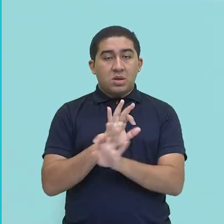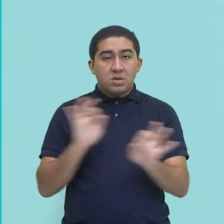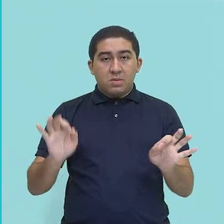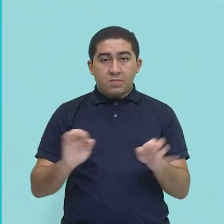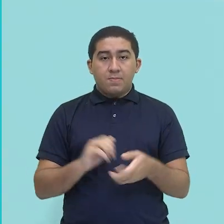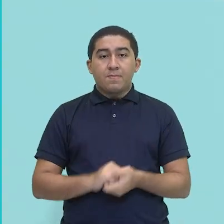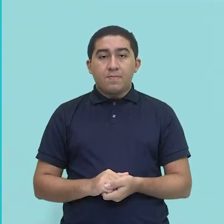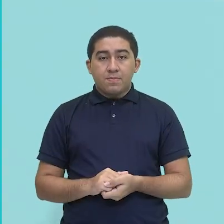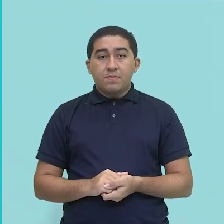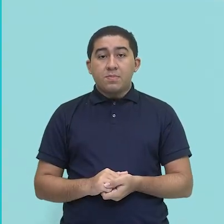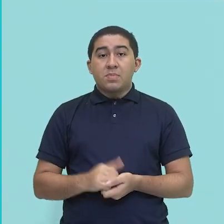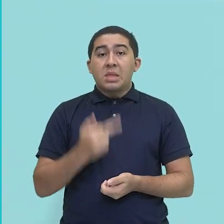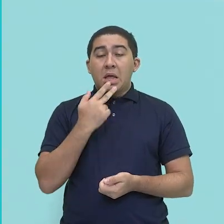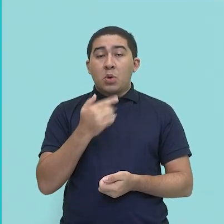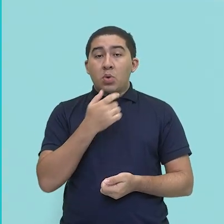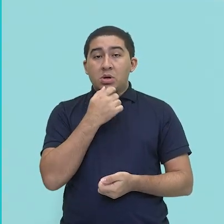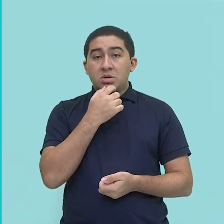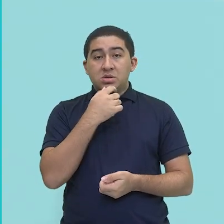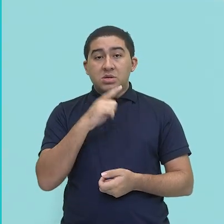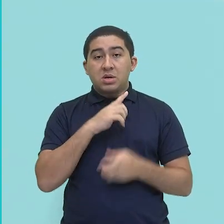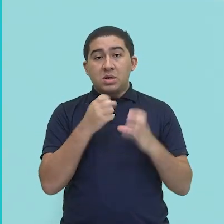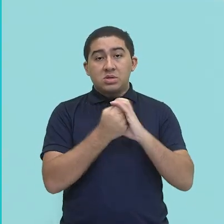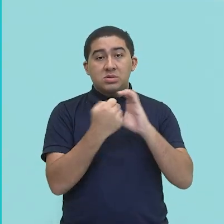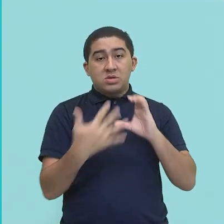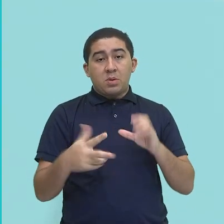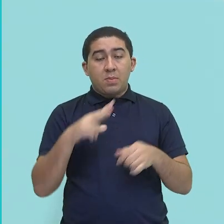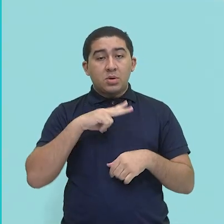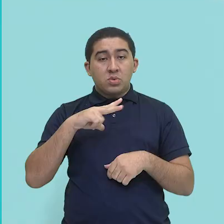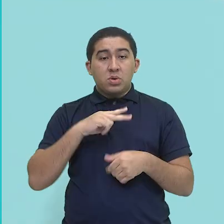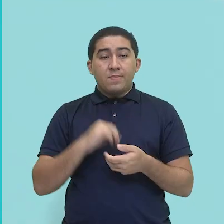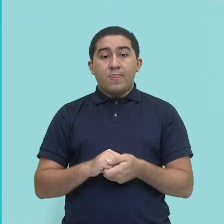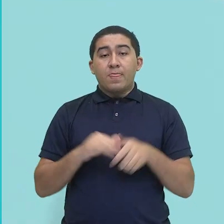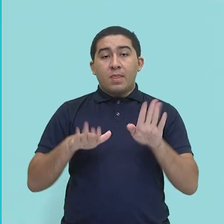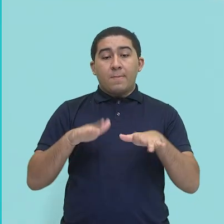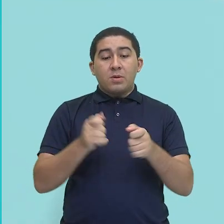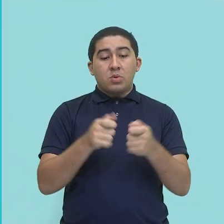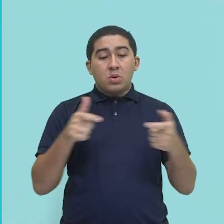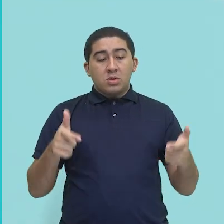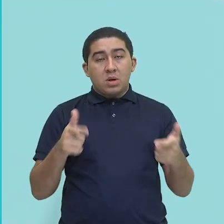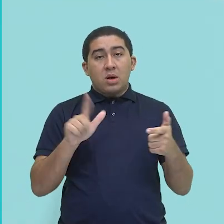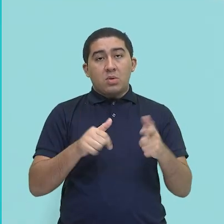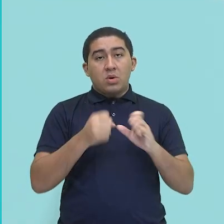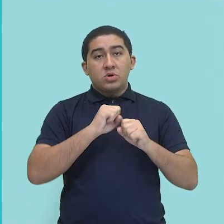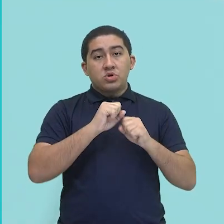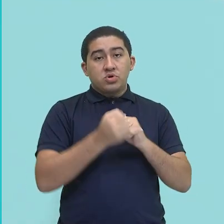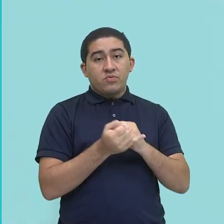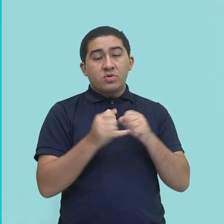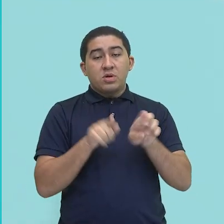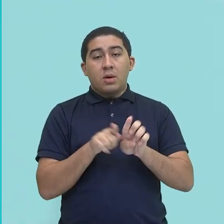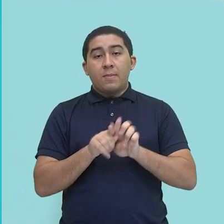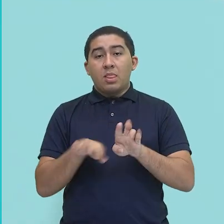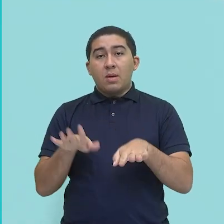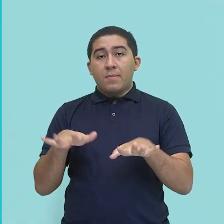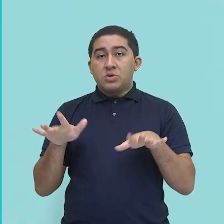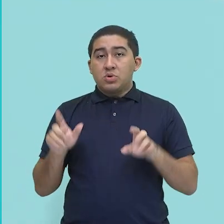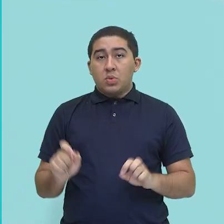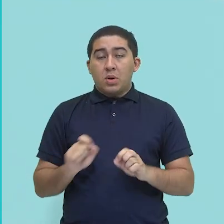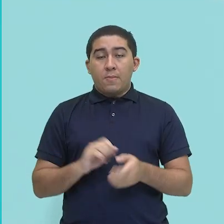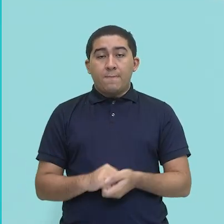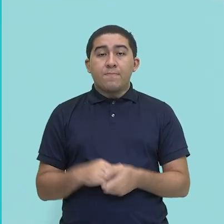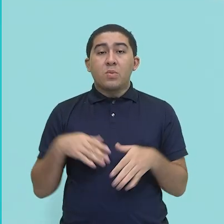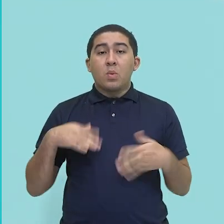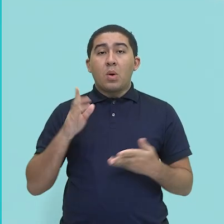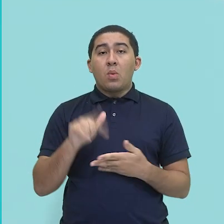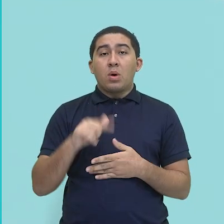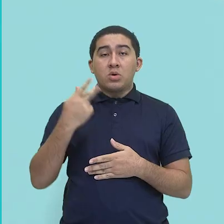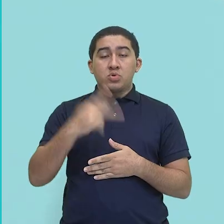bom? Em língua inglesa ele tem características bem próprias, depende do tamanho do adjetivo e também depende aí de qual a